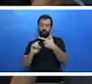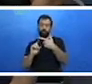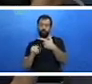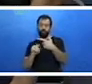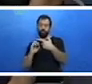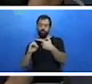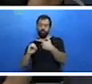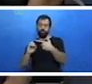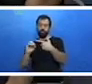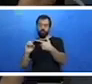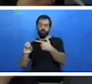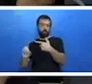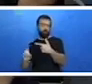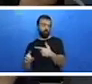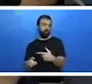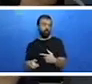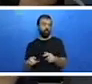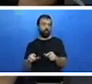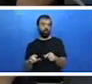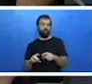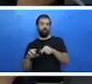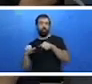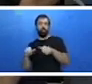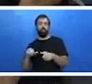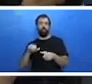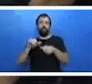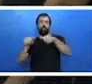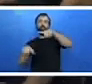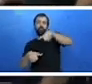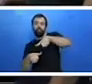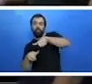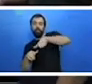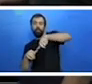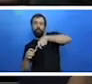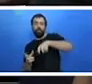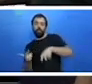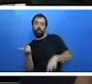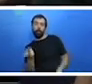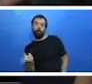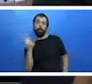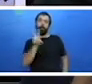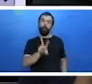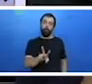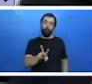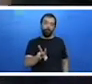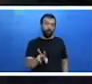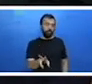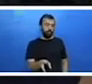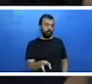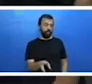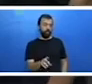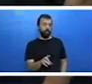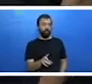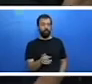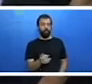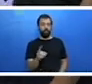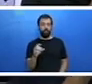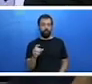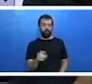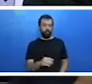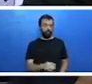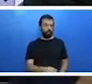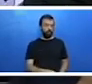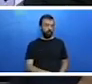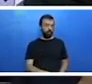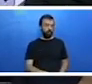número forma ao contrário? 10. Que número forma ao contrário? 100. Então,